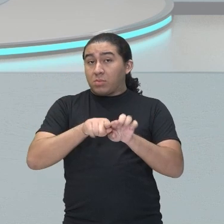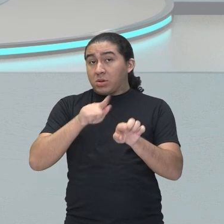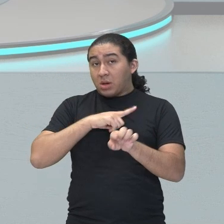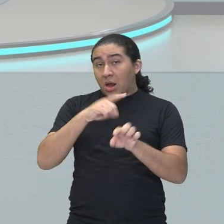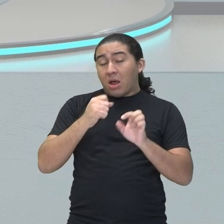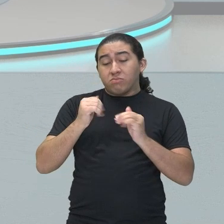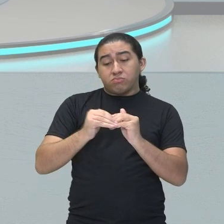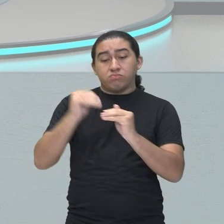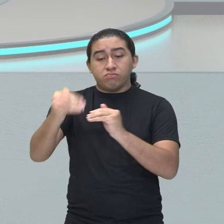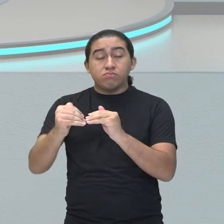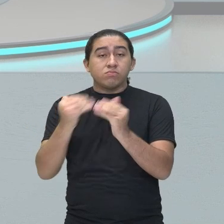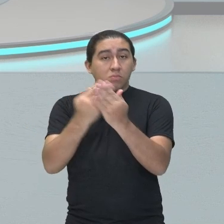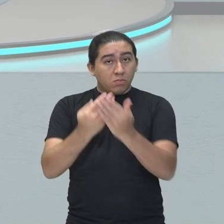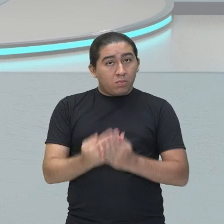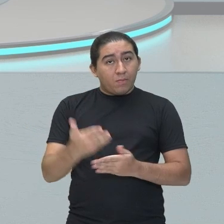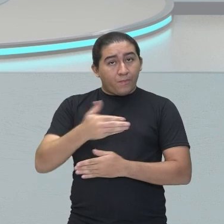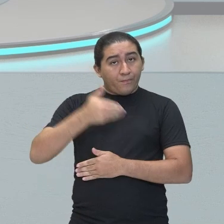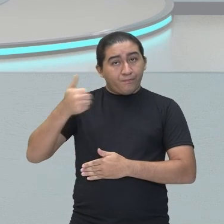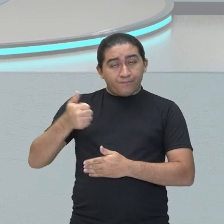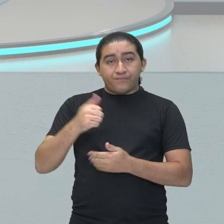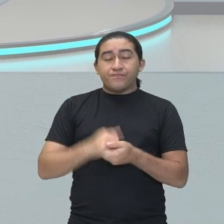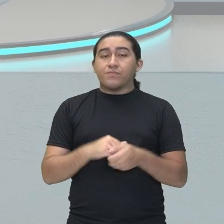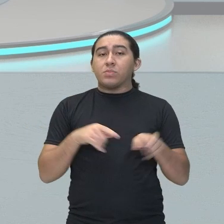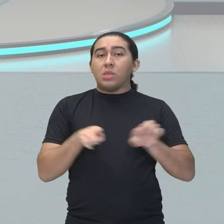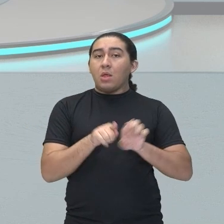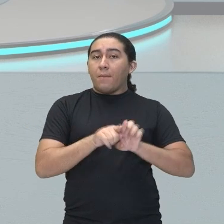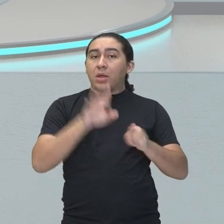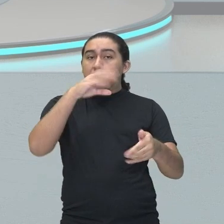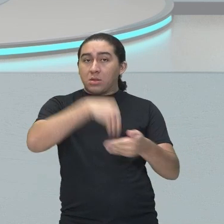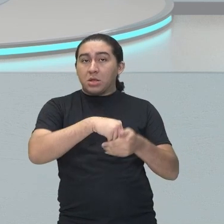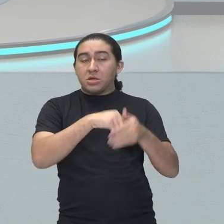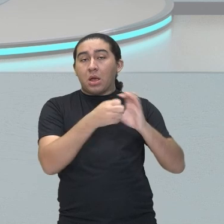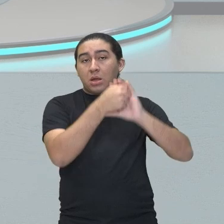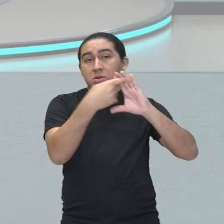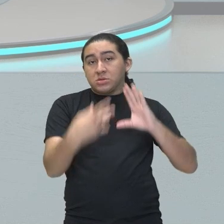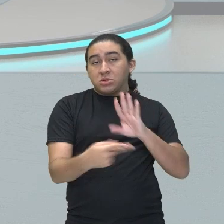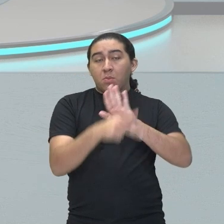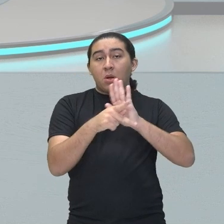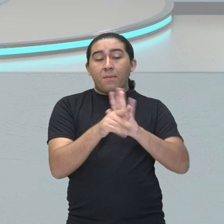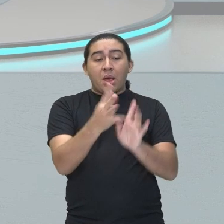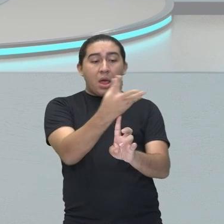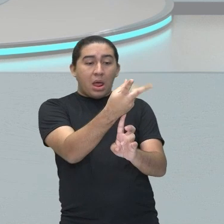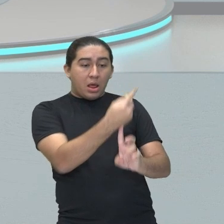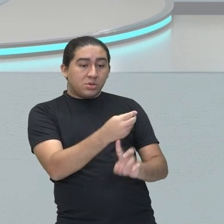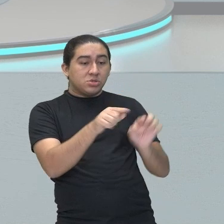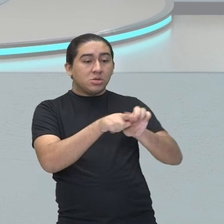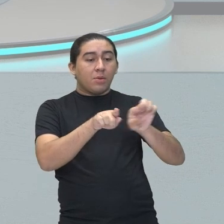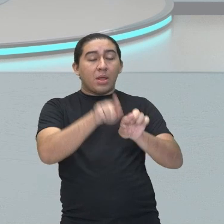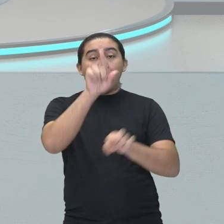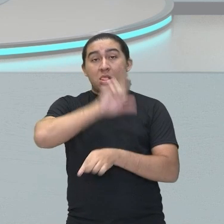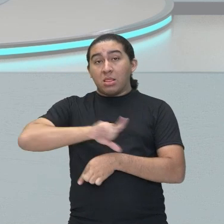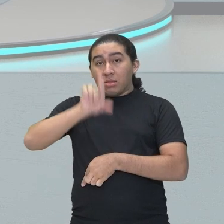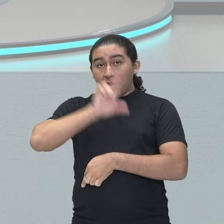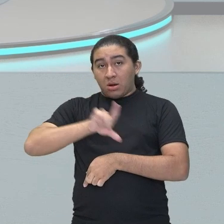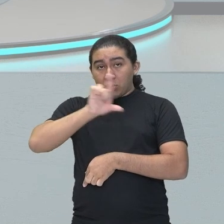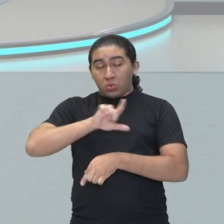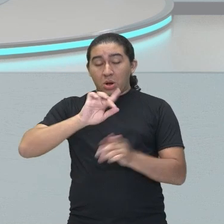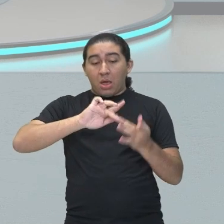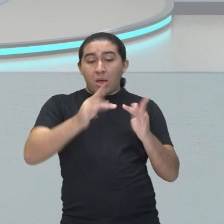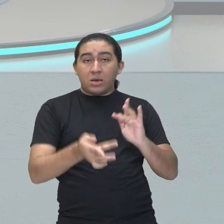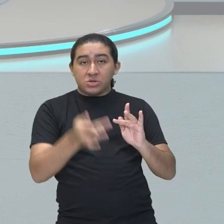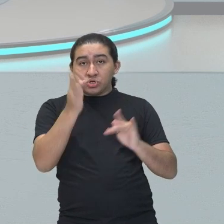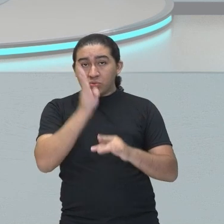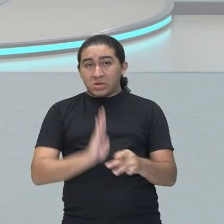também. Também, dentro dessas características da arte e da literatura árcade no